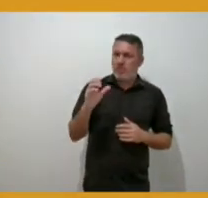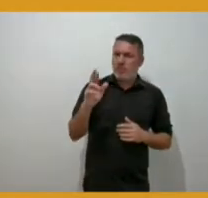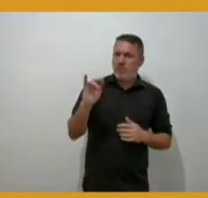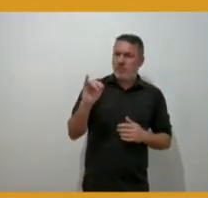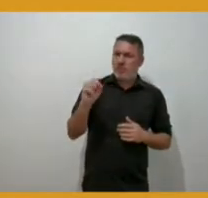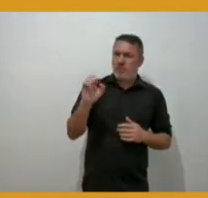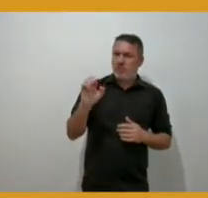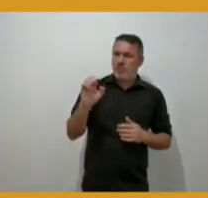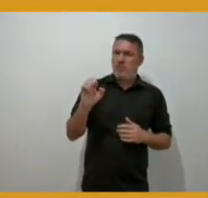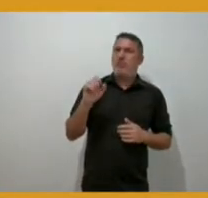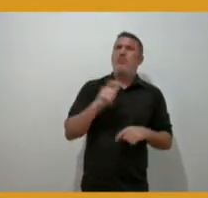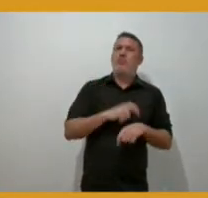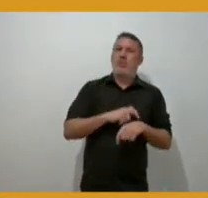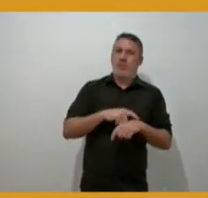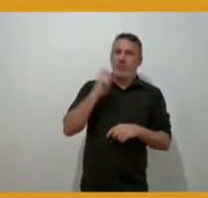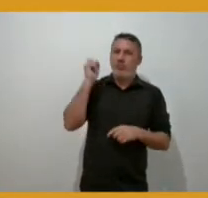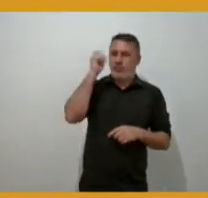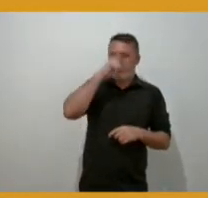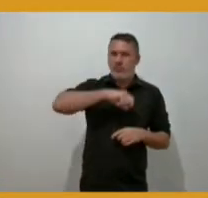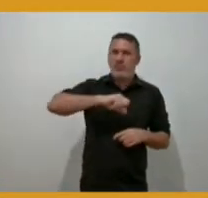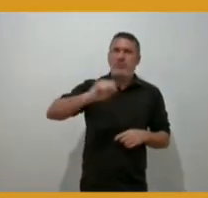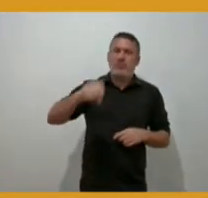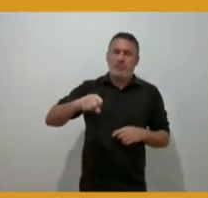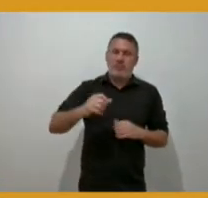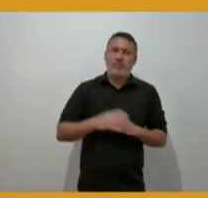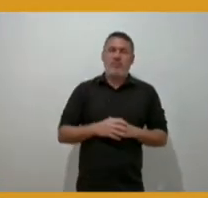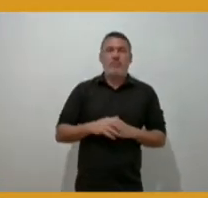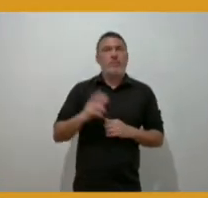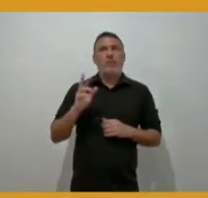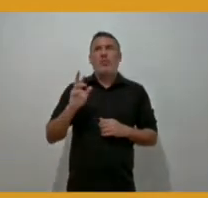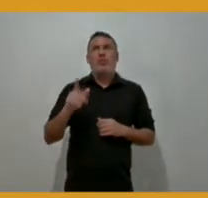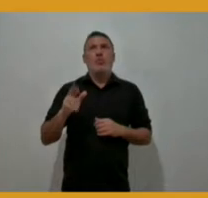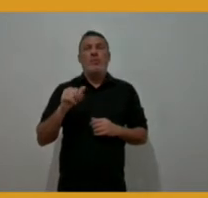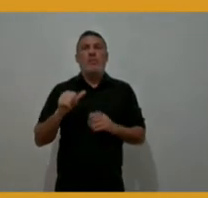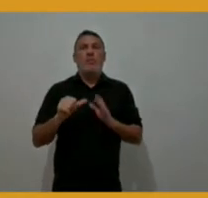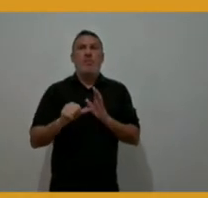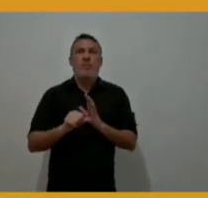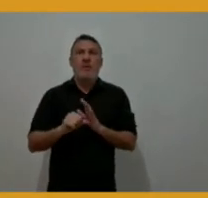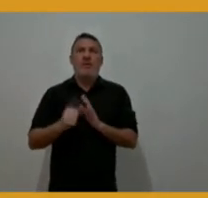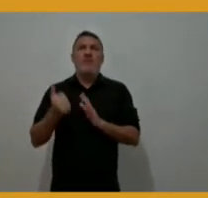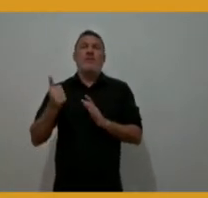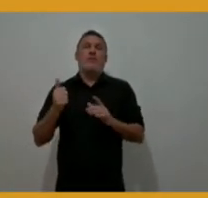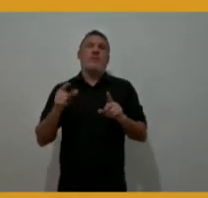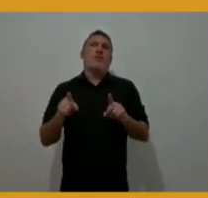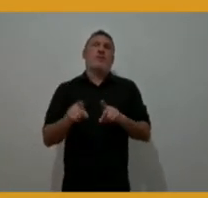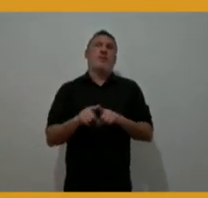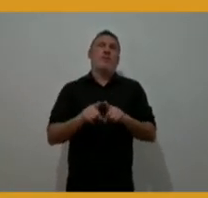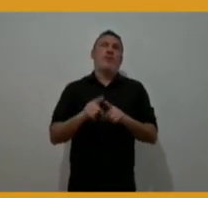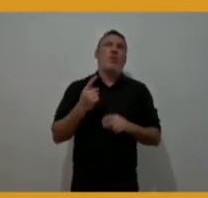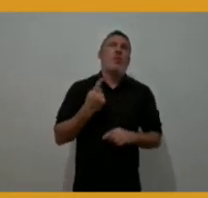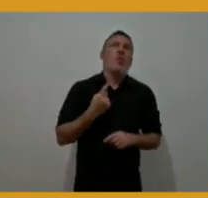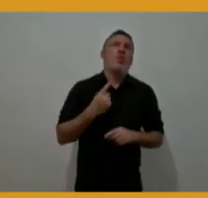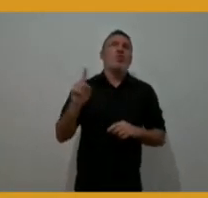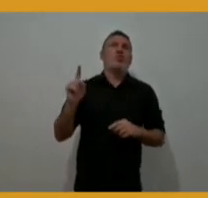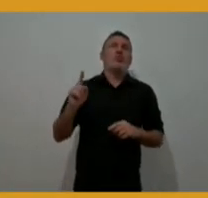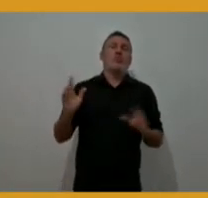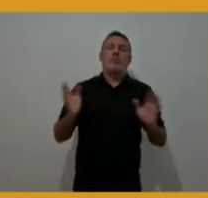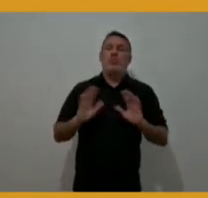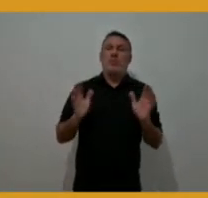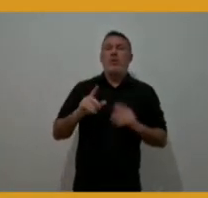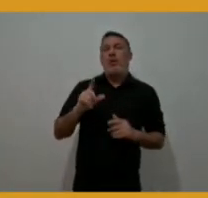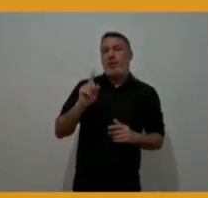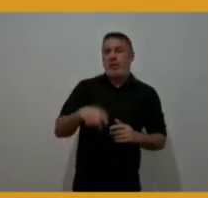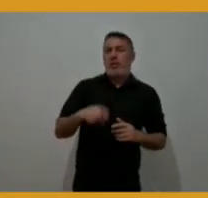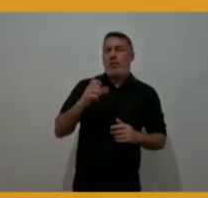difíceis. Essa não foi a primeira vez e nem será a última, mas é certo que é numa crise também o contexto